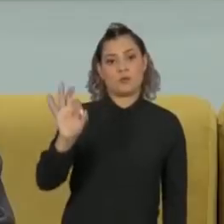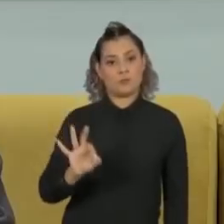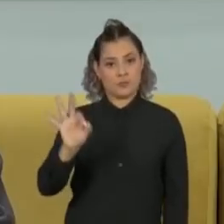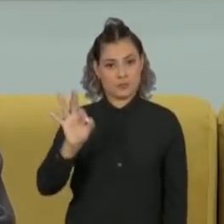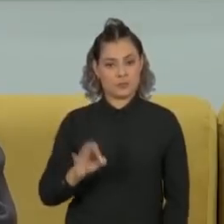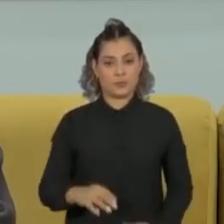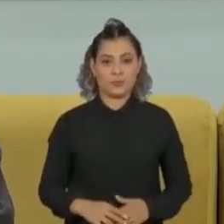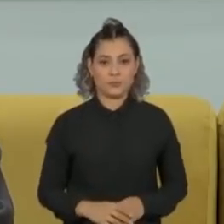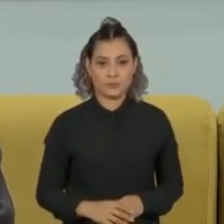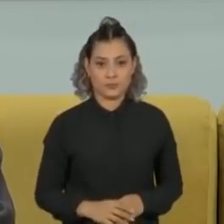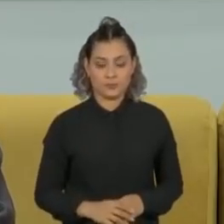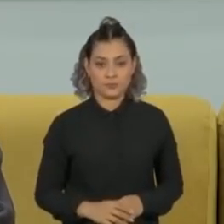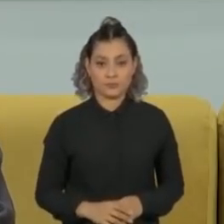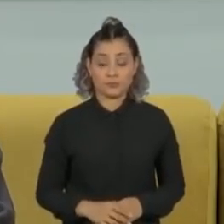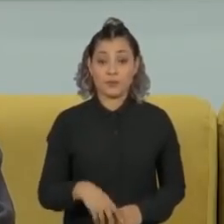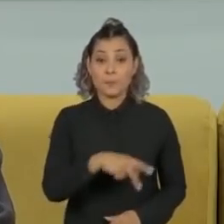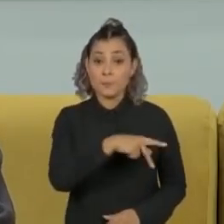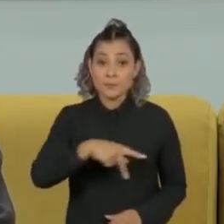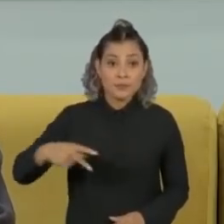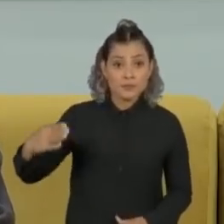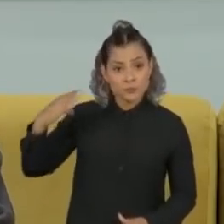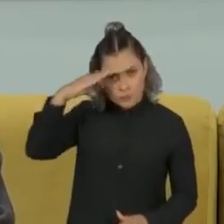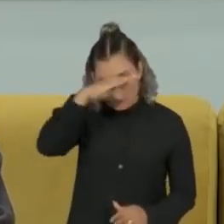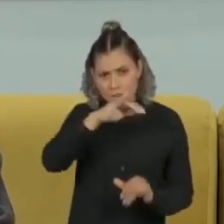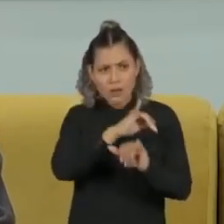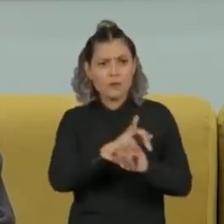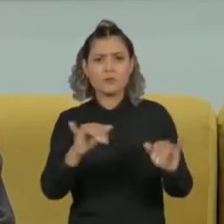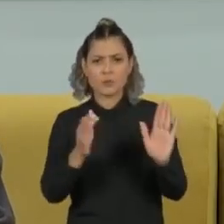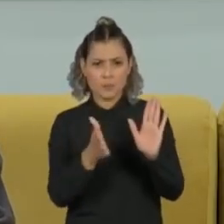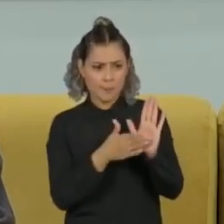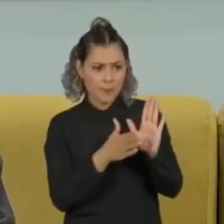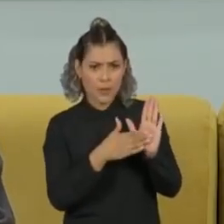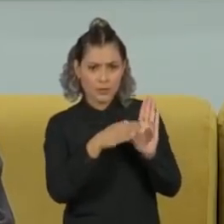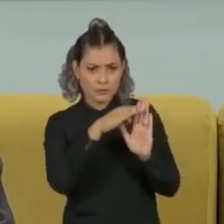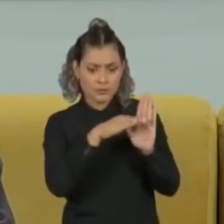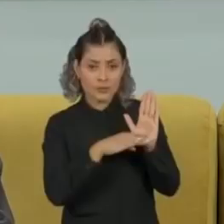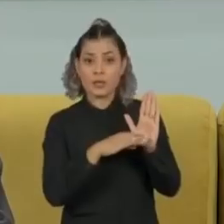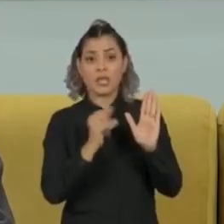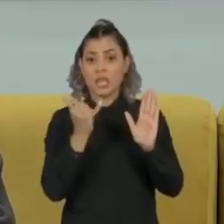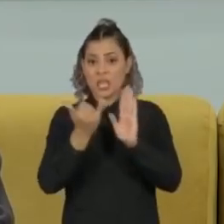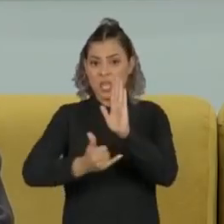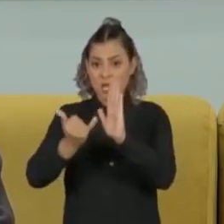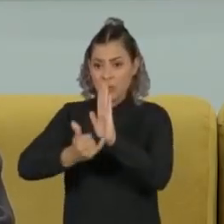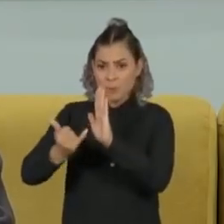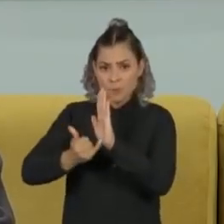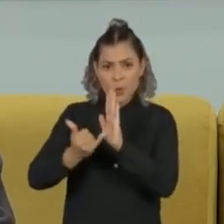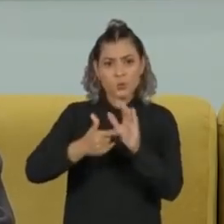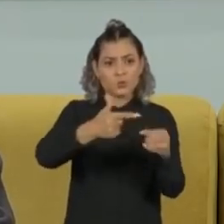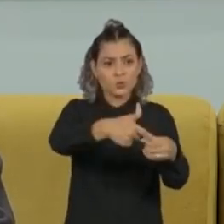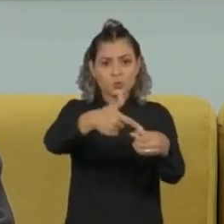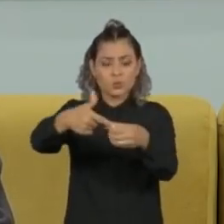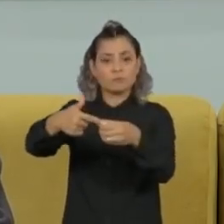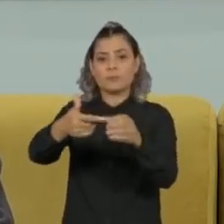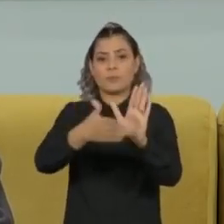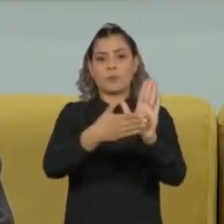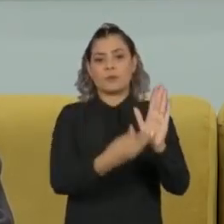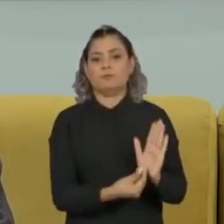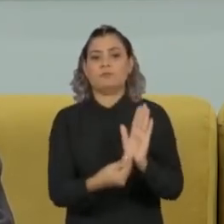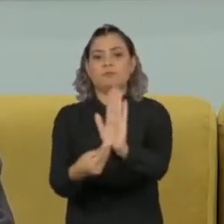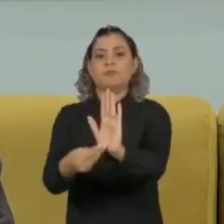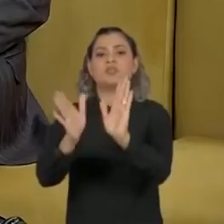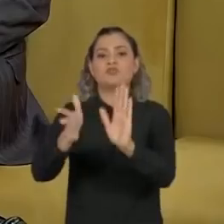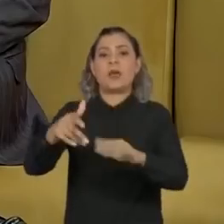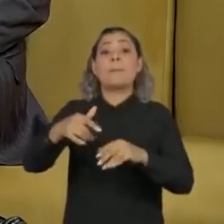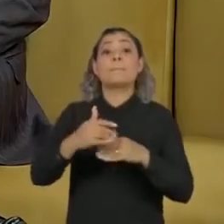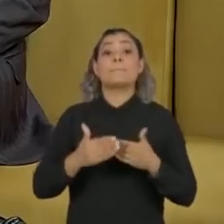4,19%. O presidente Jair Bolsonaro disse que a proposta para zerar o imposto sobre os combustíveis já está com o ministro de Minas e